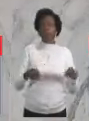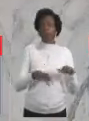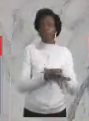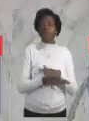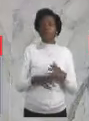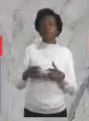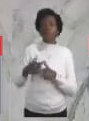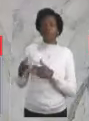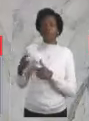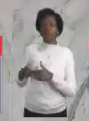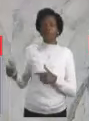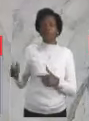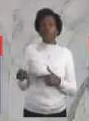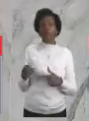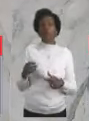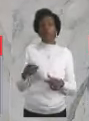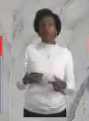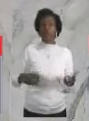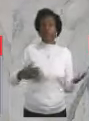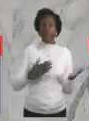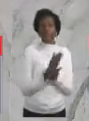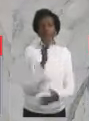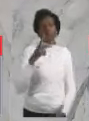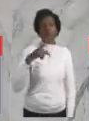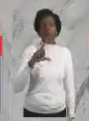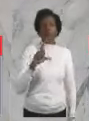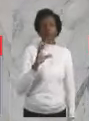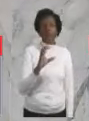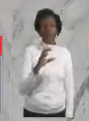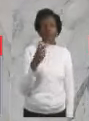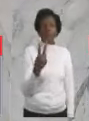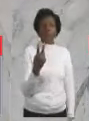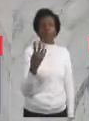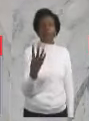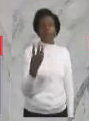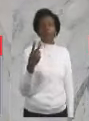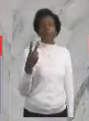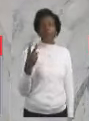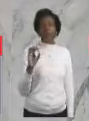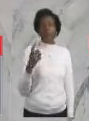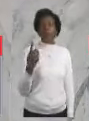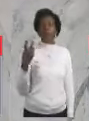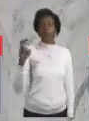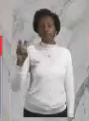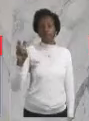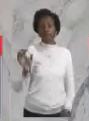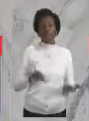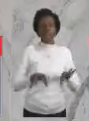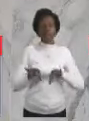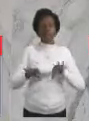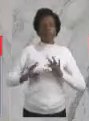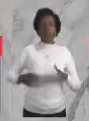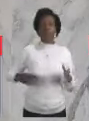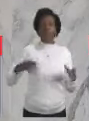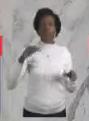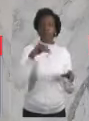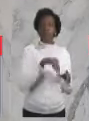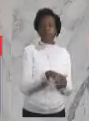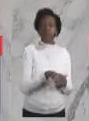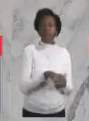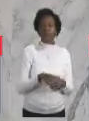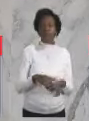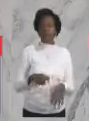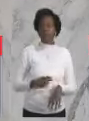aprovando o pele se 24 de 2015 que está pronto para ser votado a qualquer